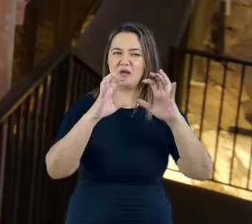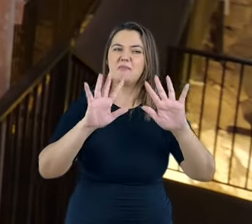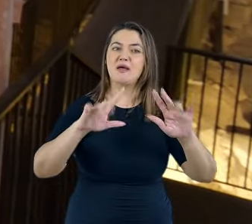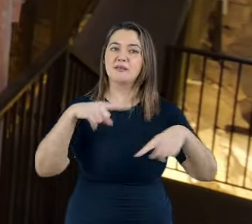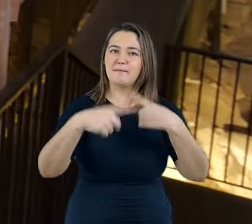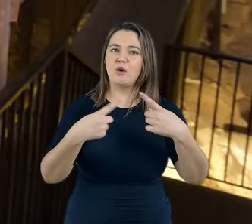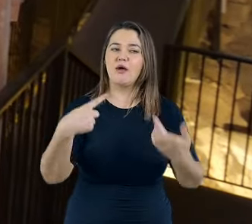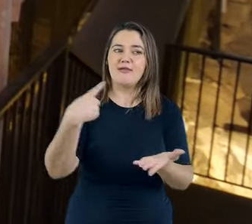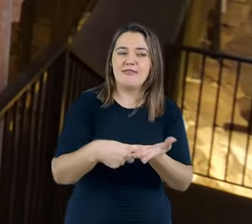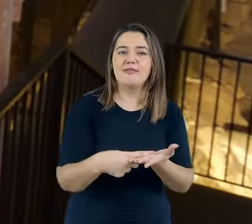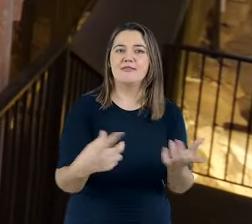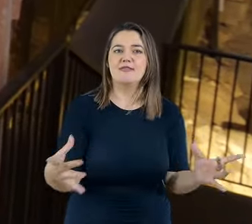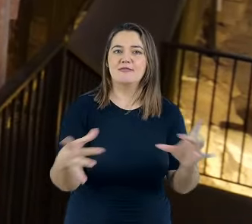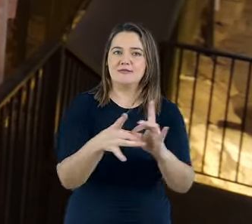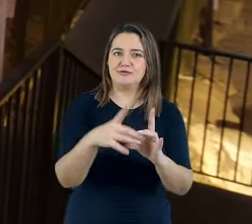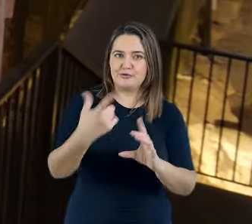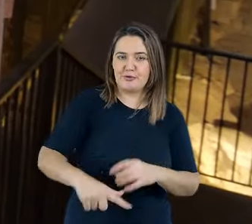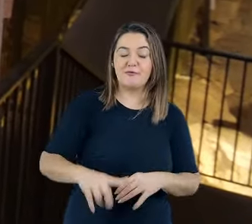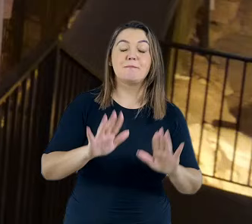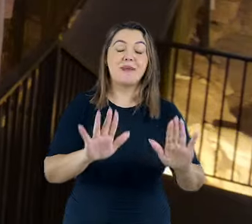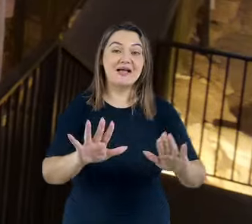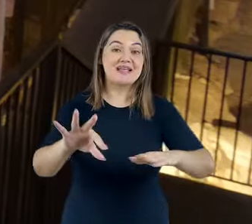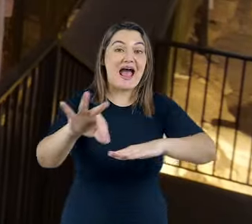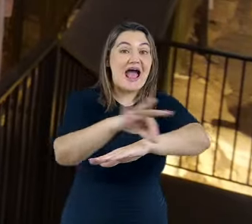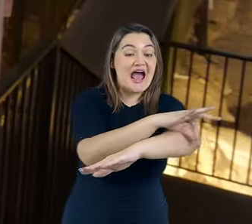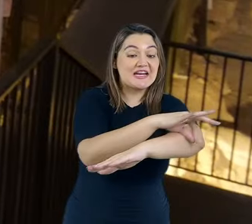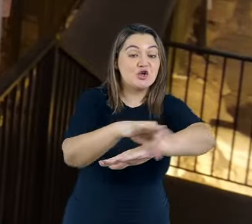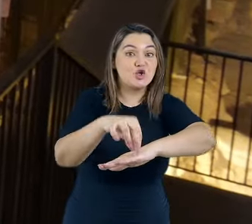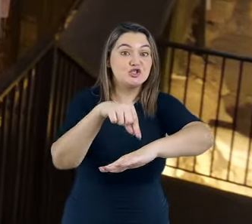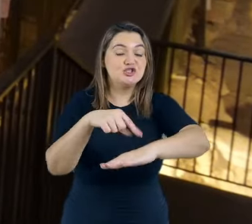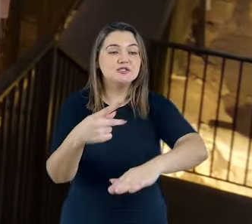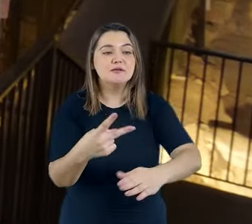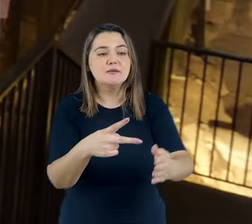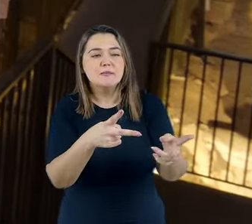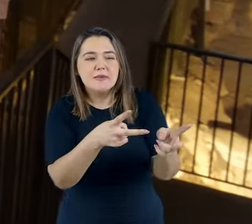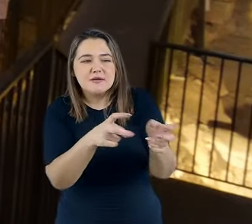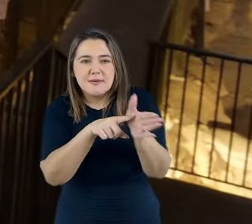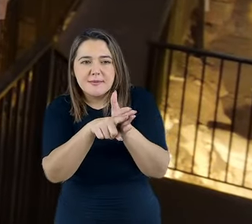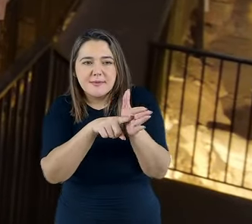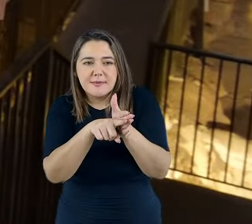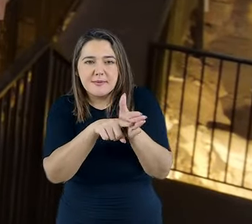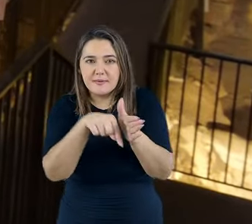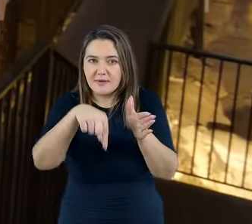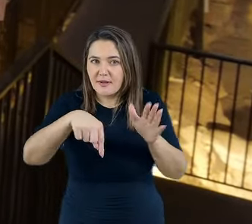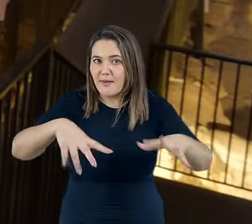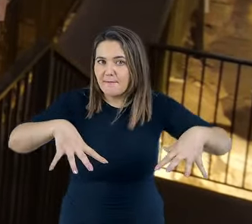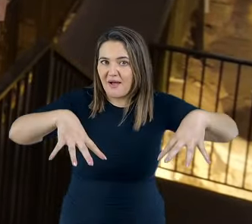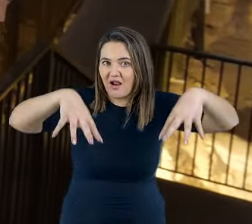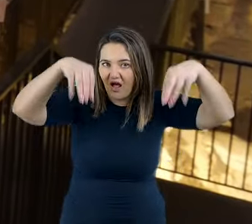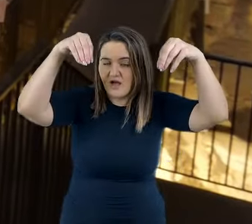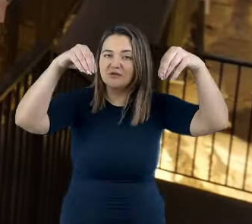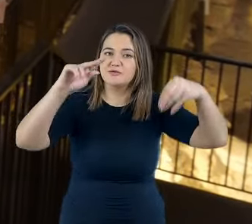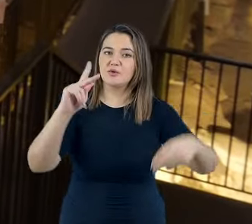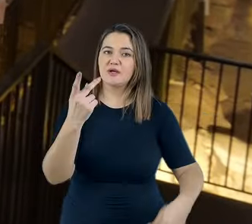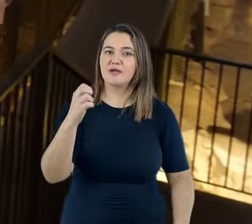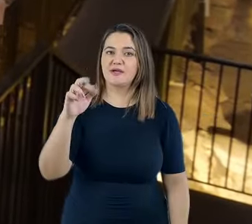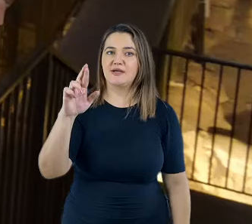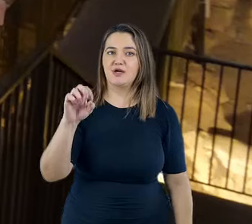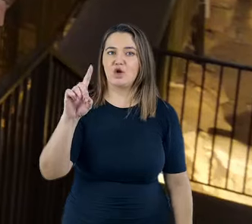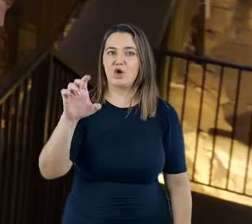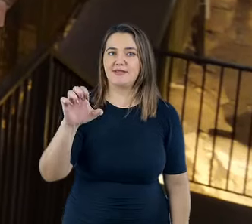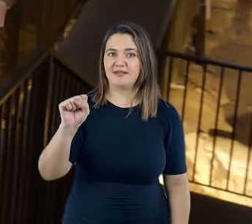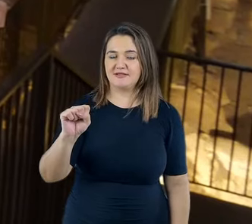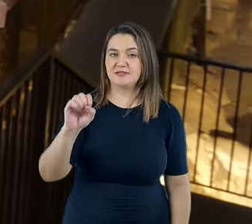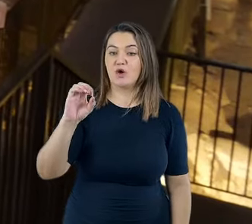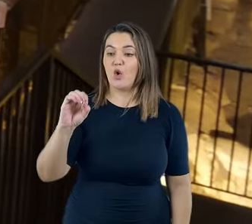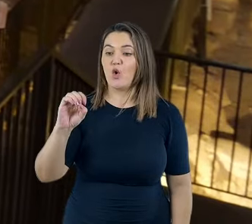uma outra parte do cenário. O que interessa é que, arqueologicamente falando, se esse é o palácio de Herodes o Grande, que